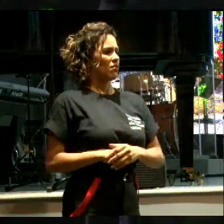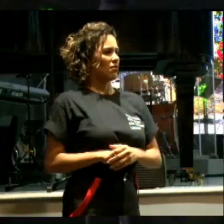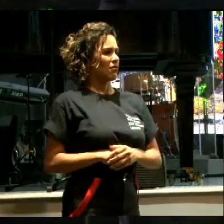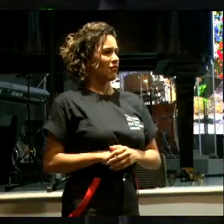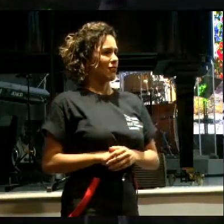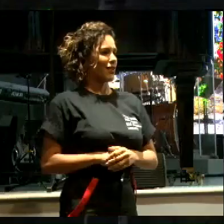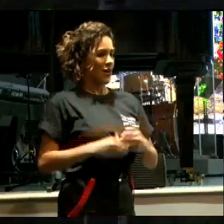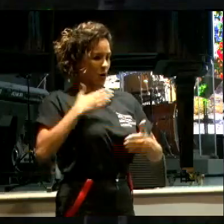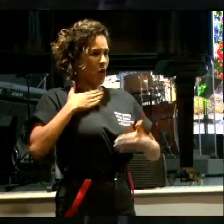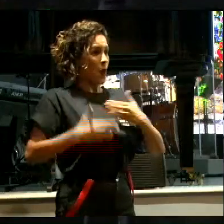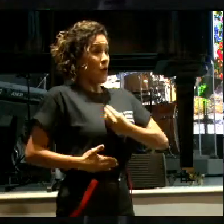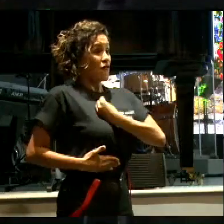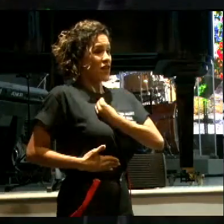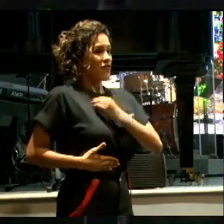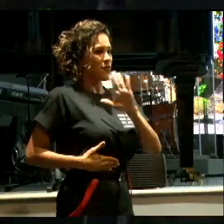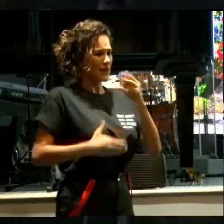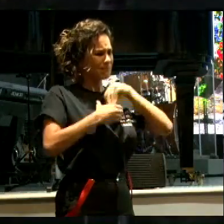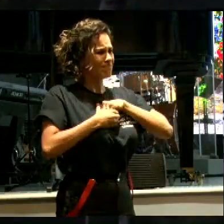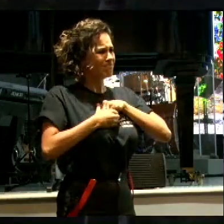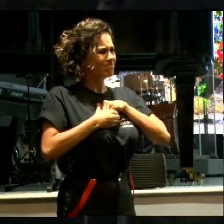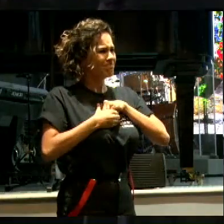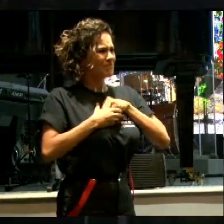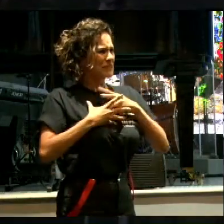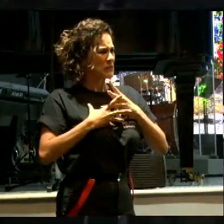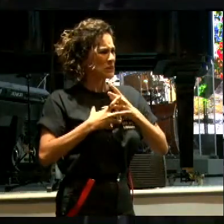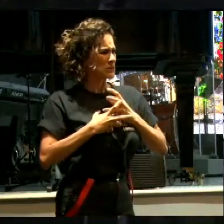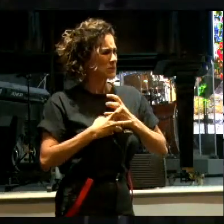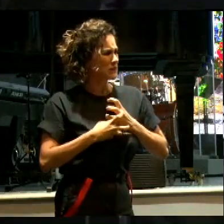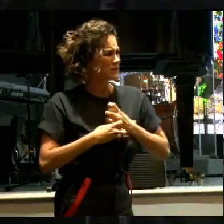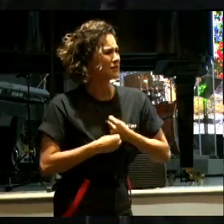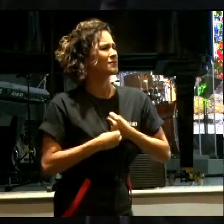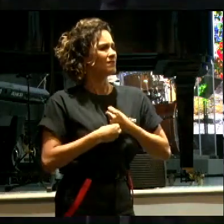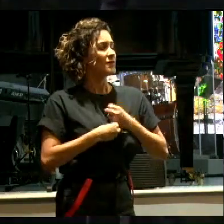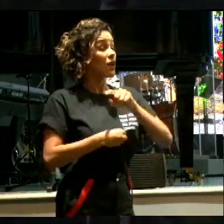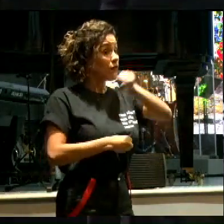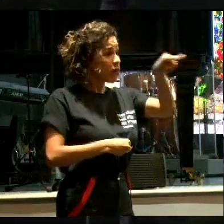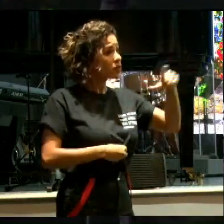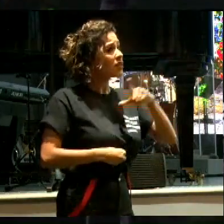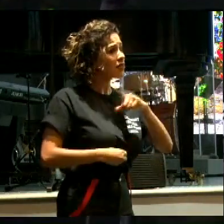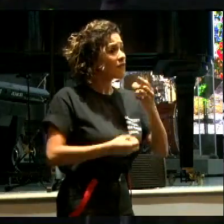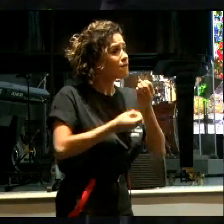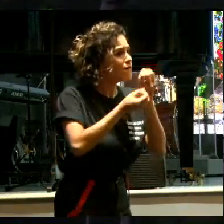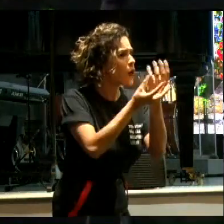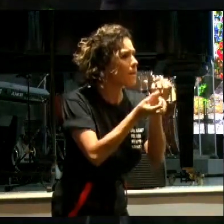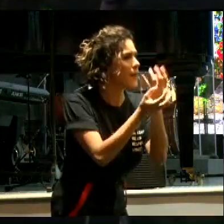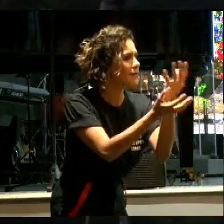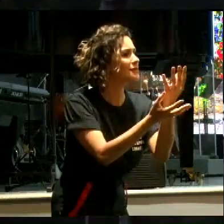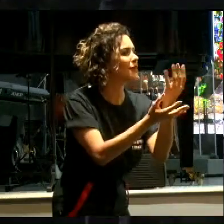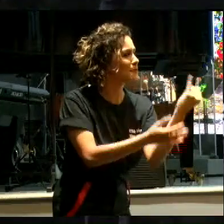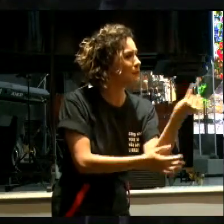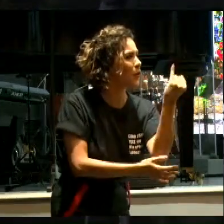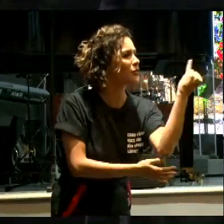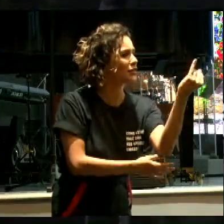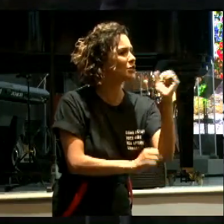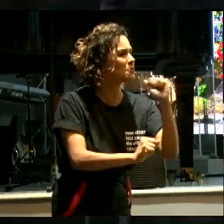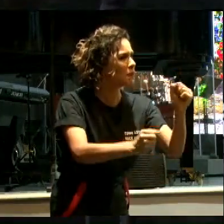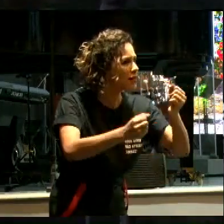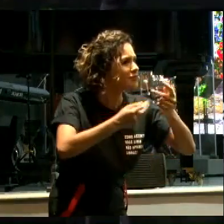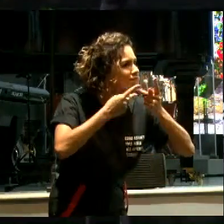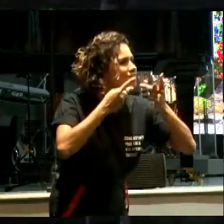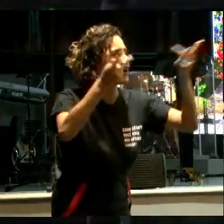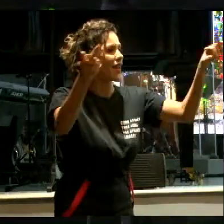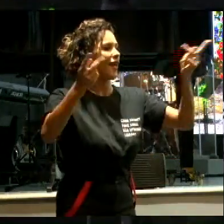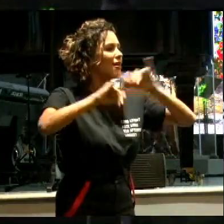E você tem uma informação valiosíssima. Há profetas aqui nesse lugar.